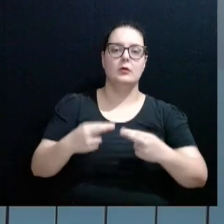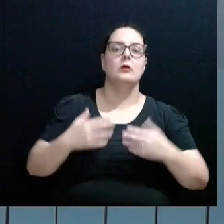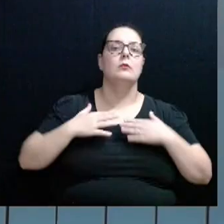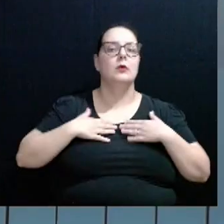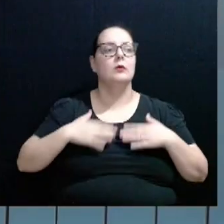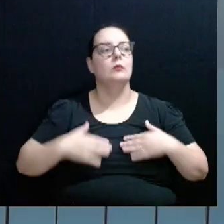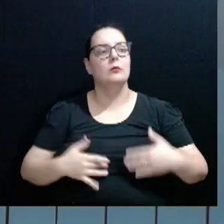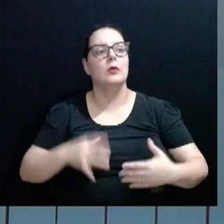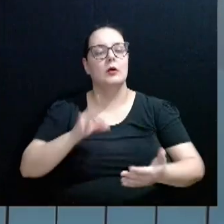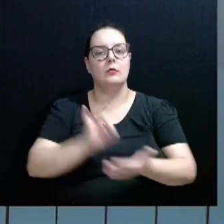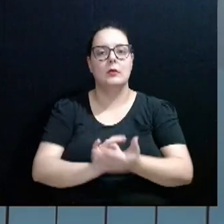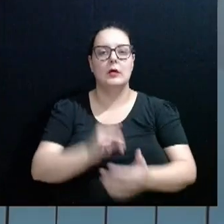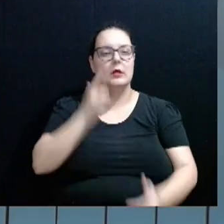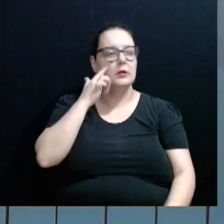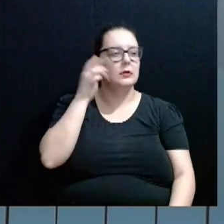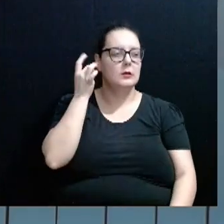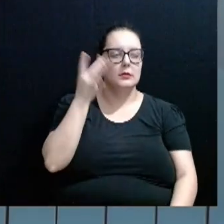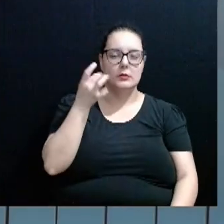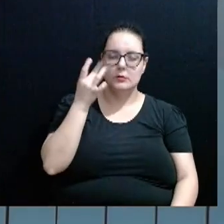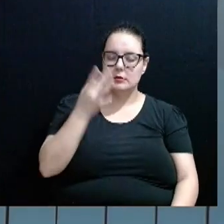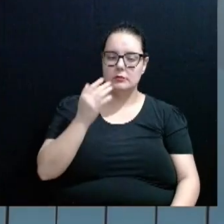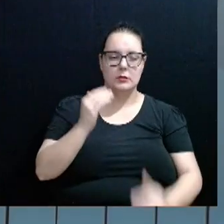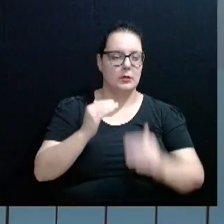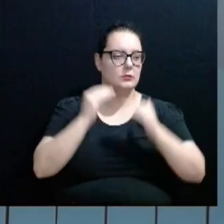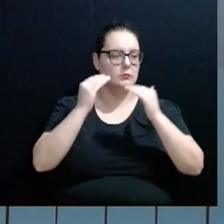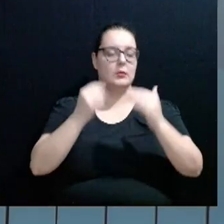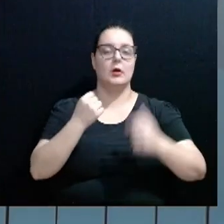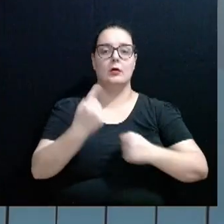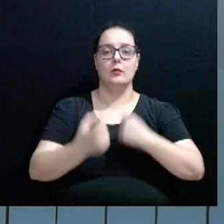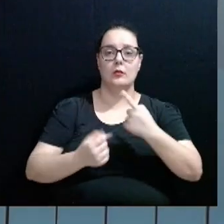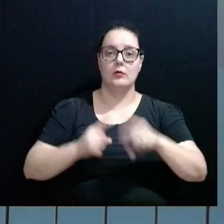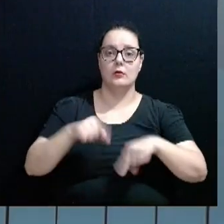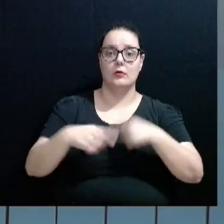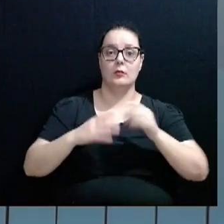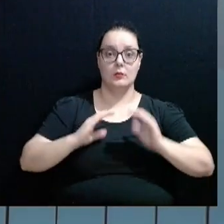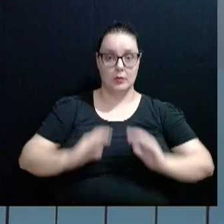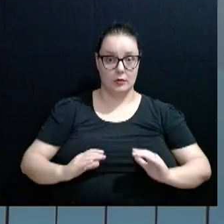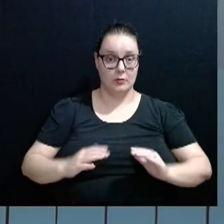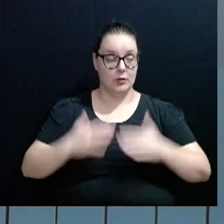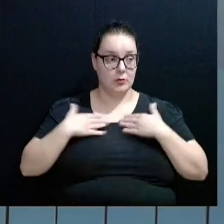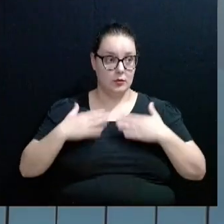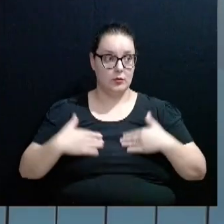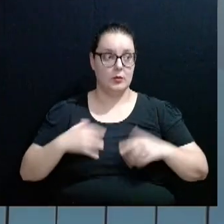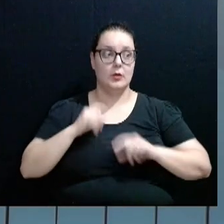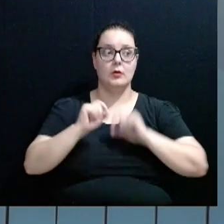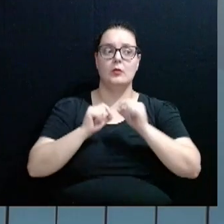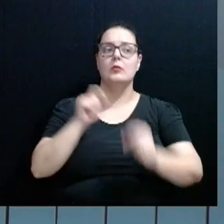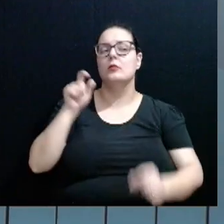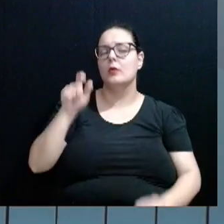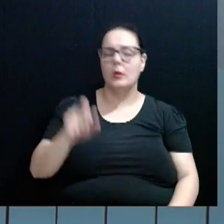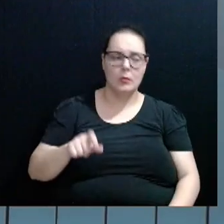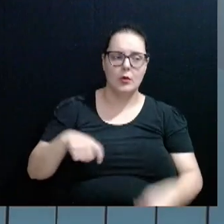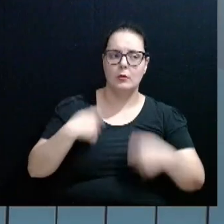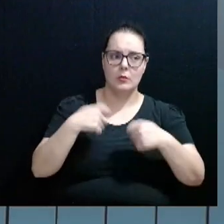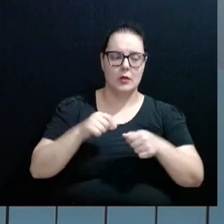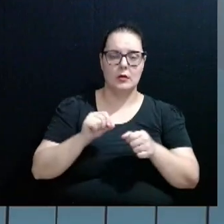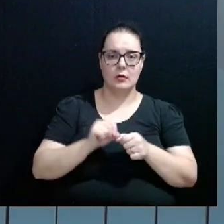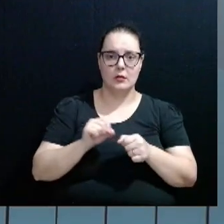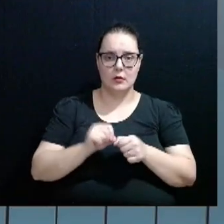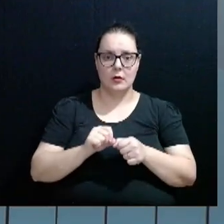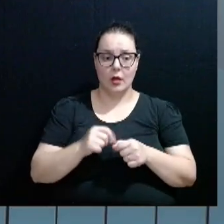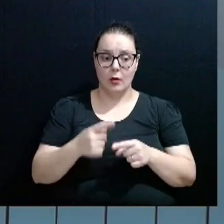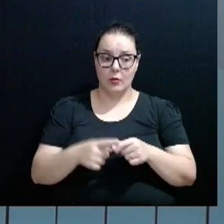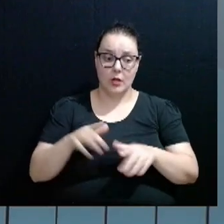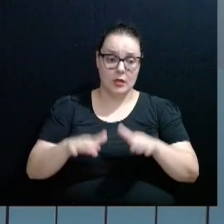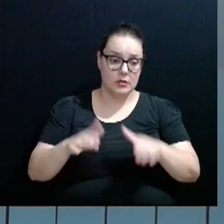de cabeça excessiva ou alguns outros comportamentos assim no corpo, e o que essa pessoa ela deve fazer? Porque às vezes ela